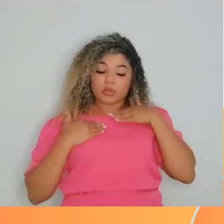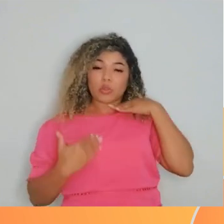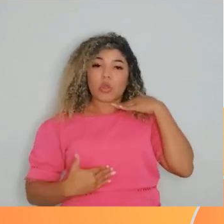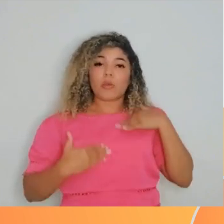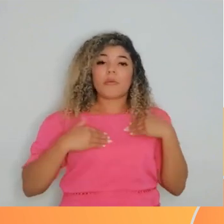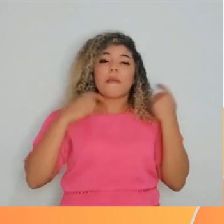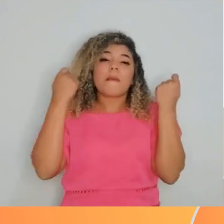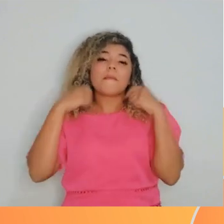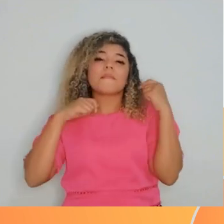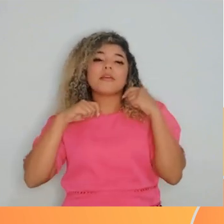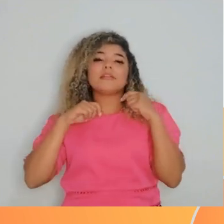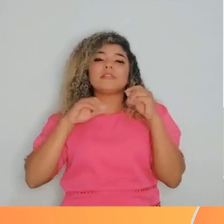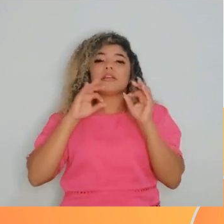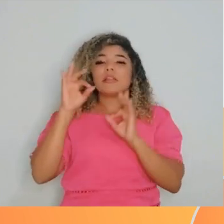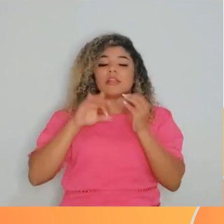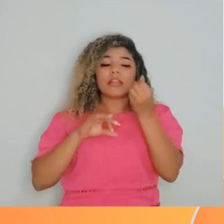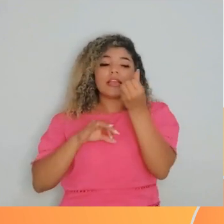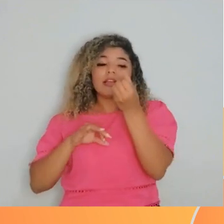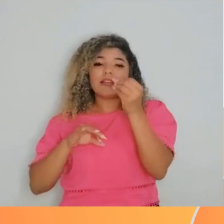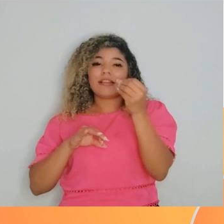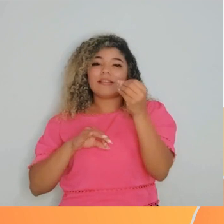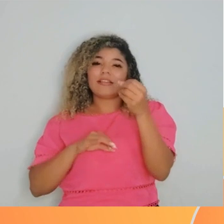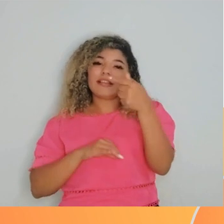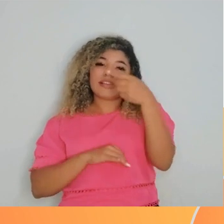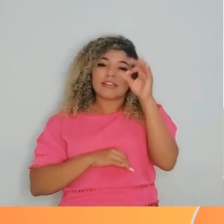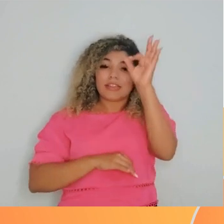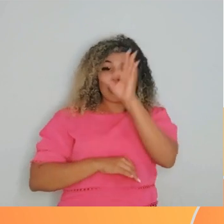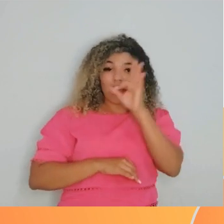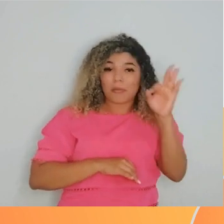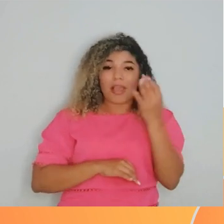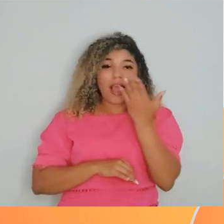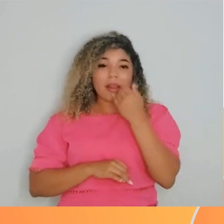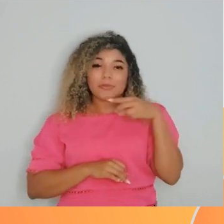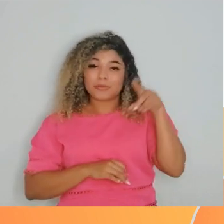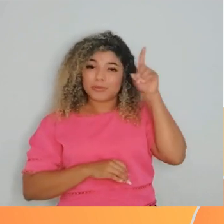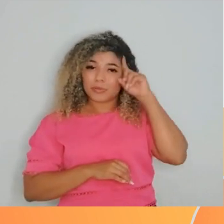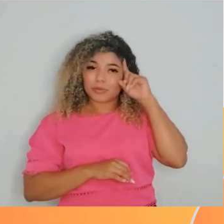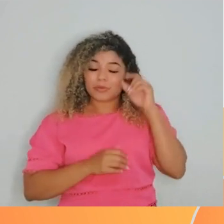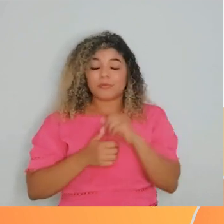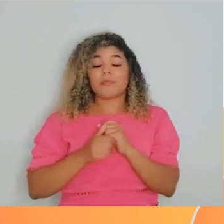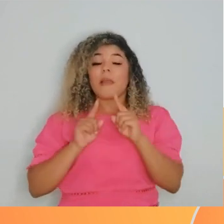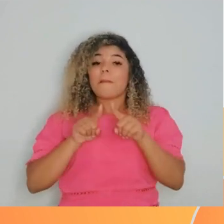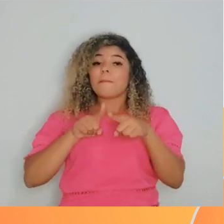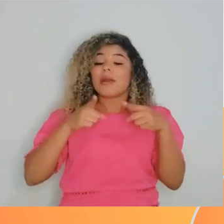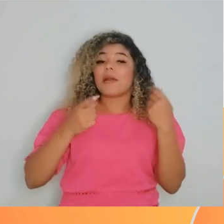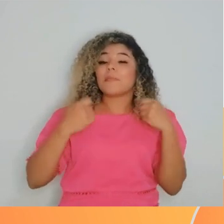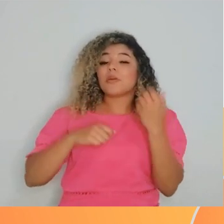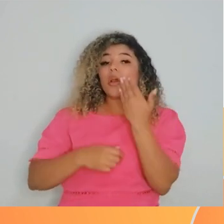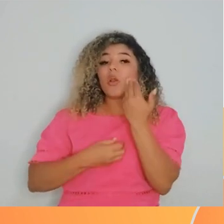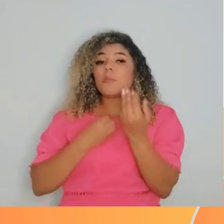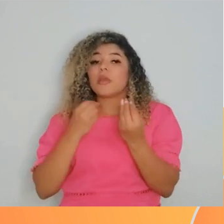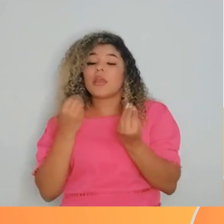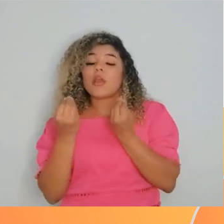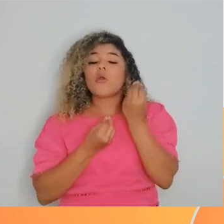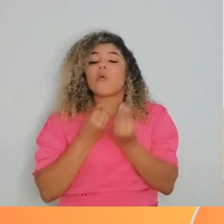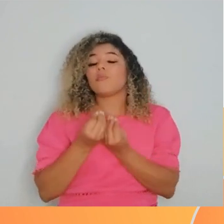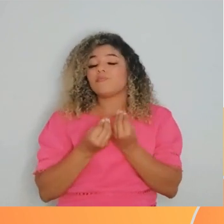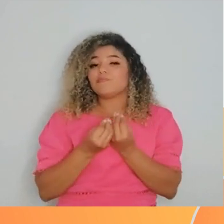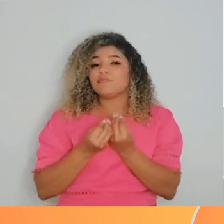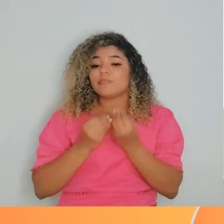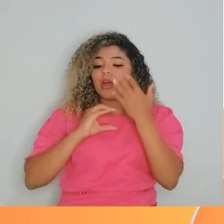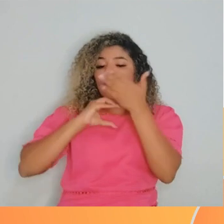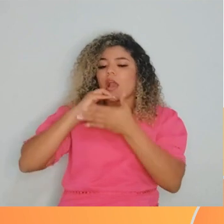nosso organismo, eles devem constituir de 60% a 70% da nossa alimentação diária. Para isso, devemos ingerir como